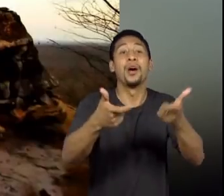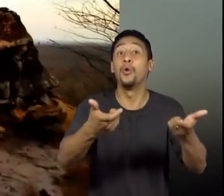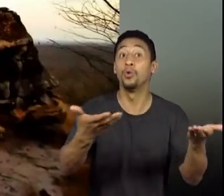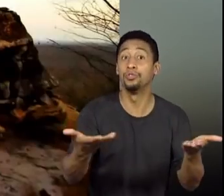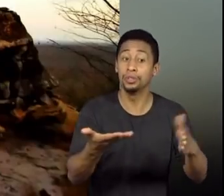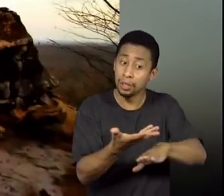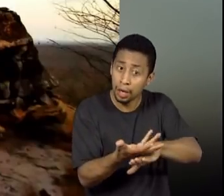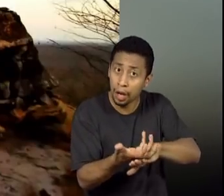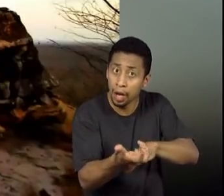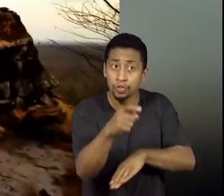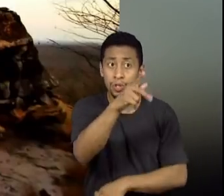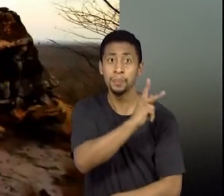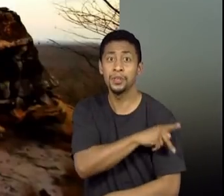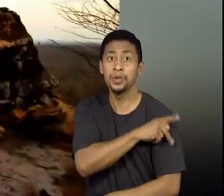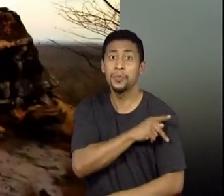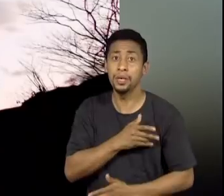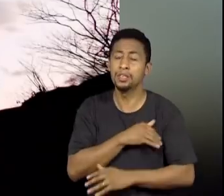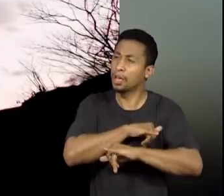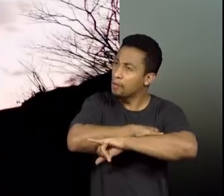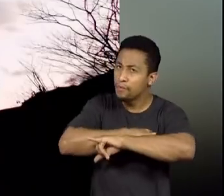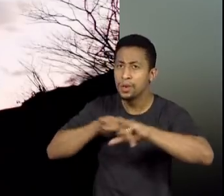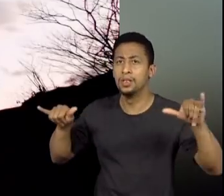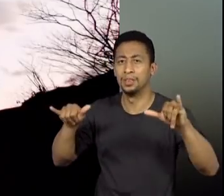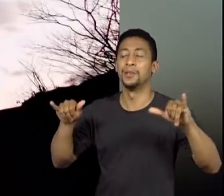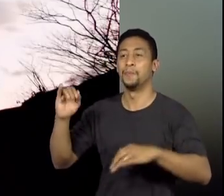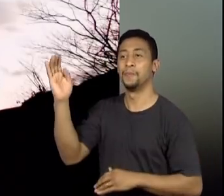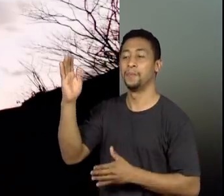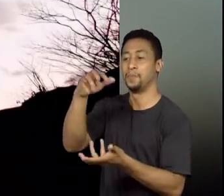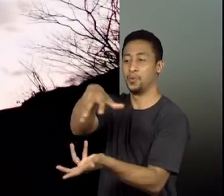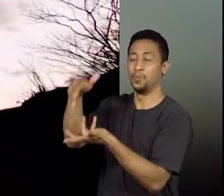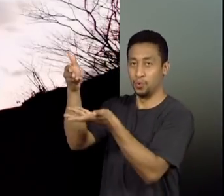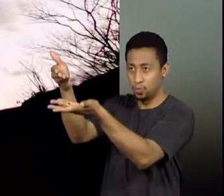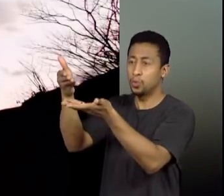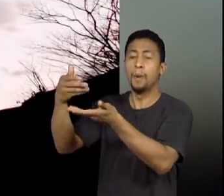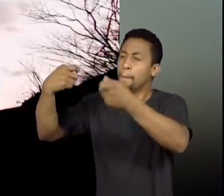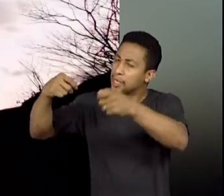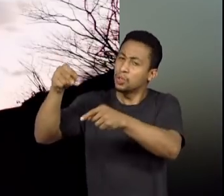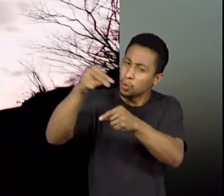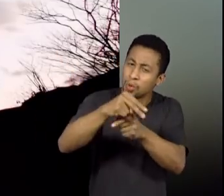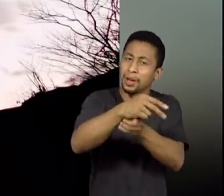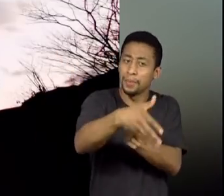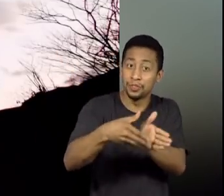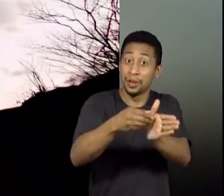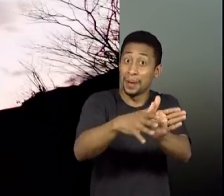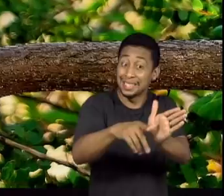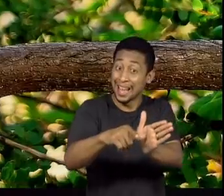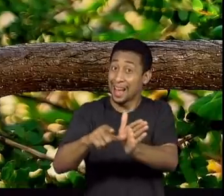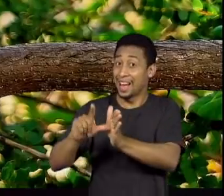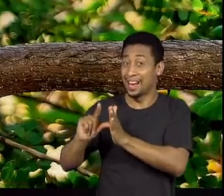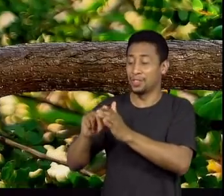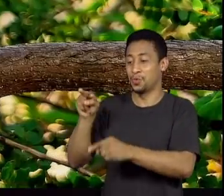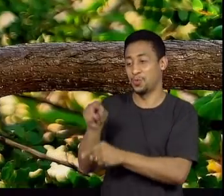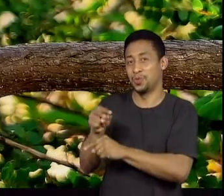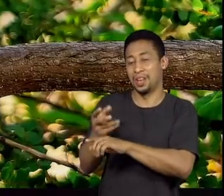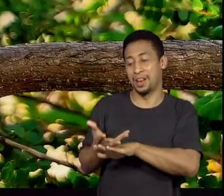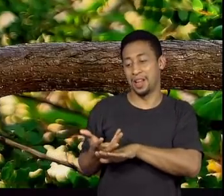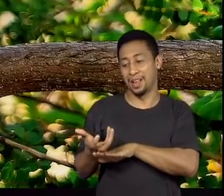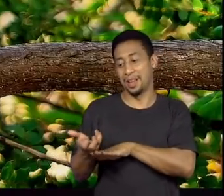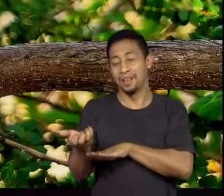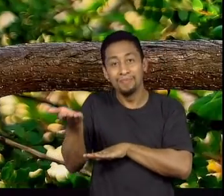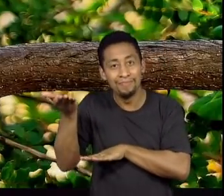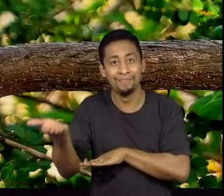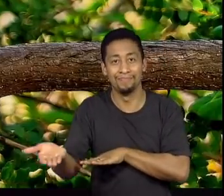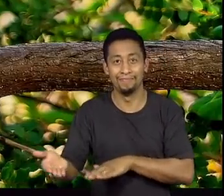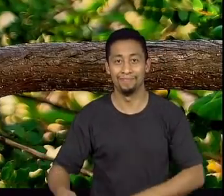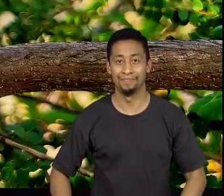mundo inteiro fala que a gente tem que preservar a Amazônia, antes a gente tem que preservar a caatinga, porque é a porta de entrada na